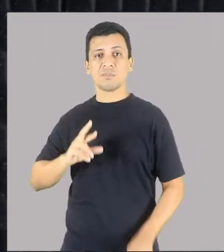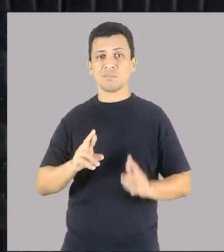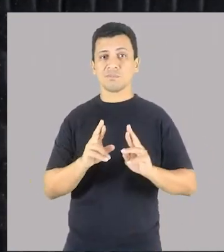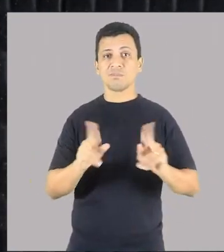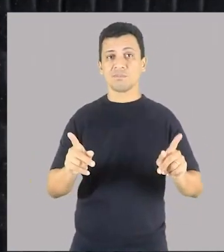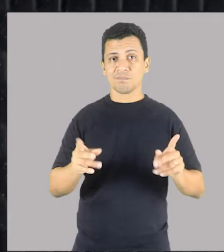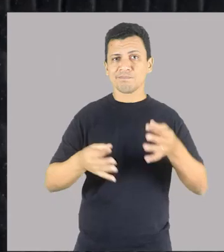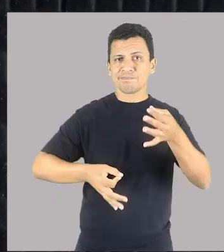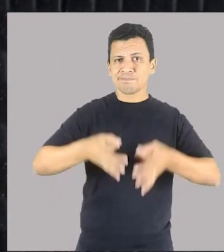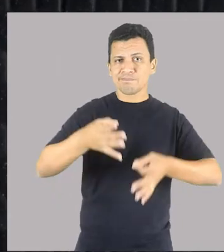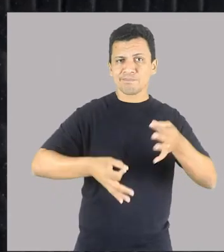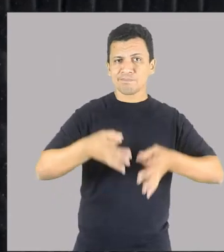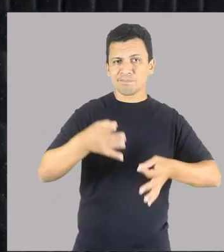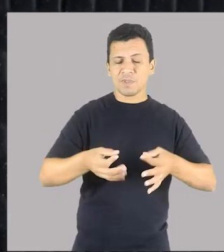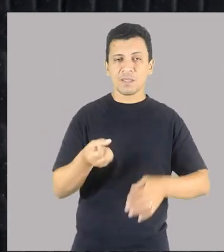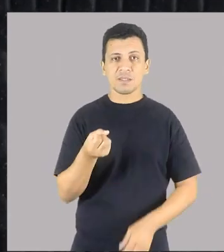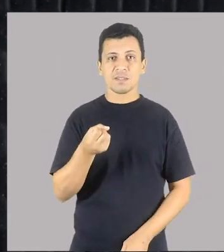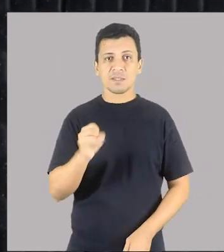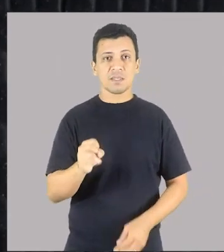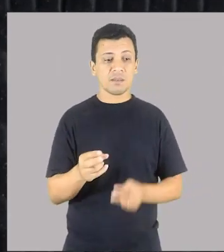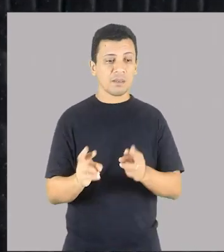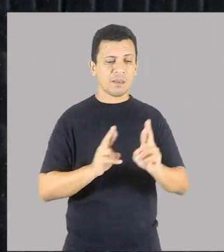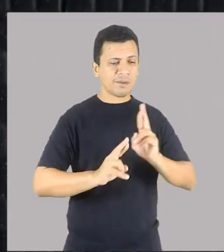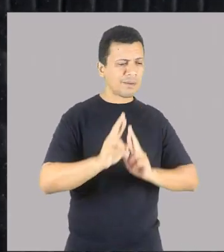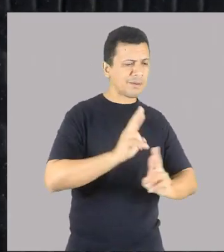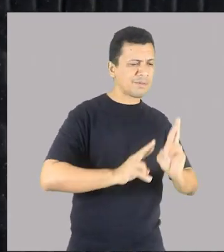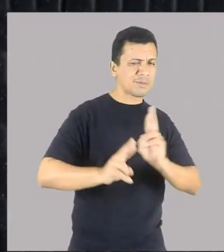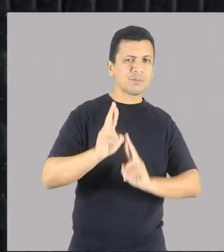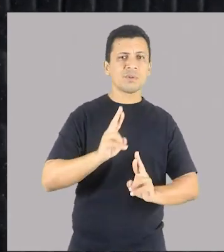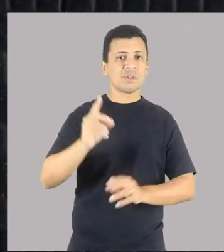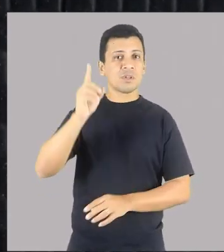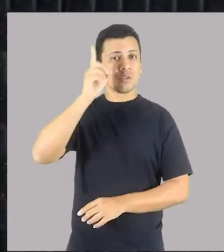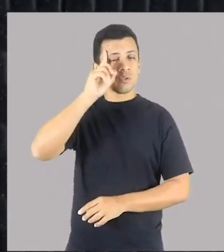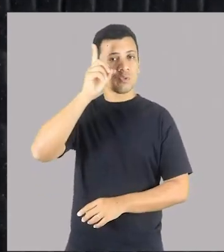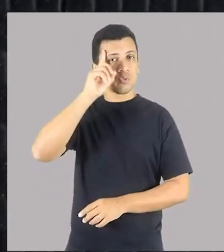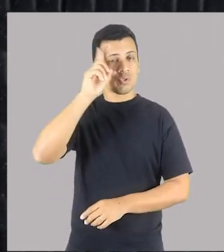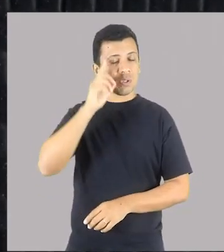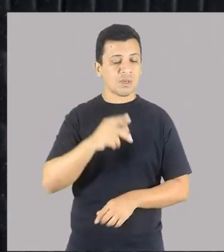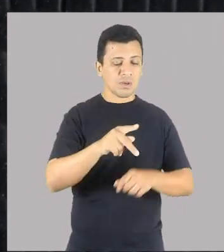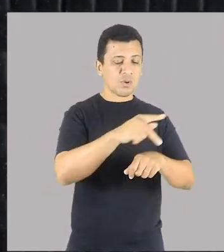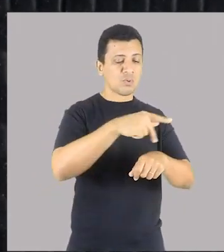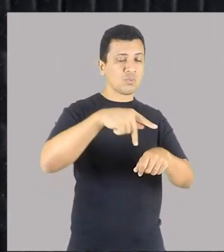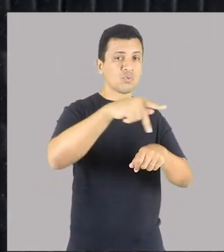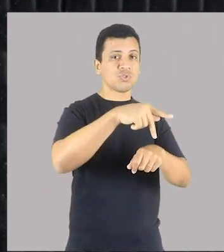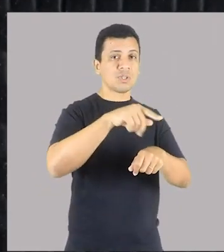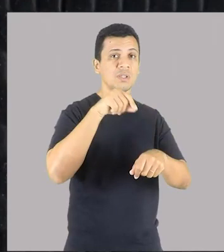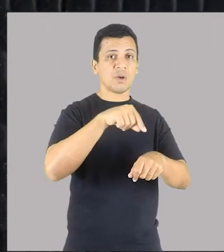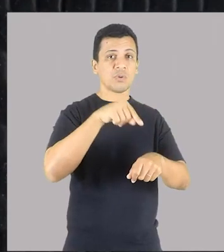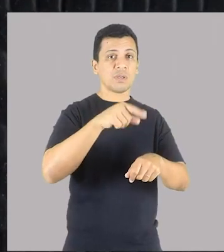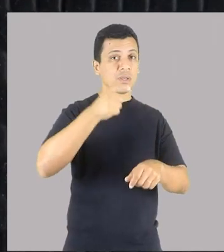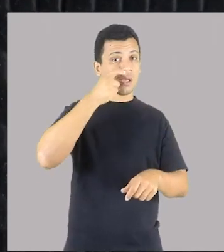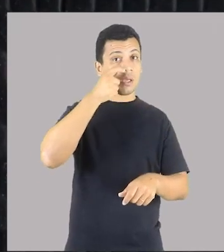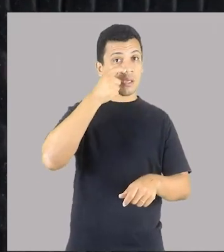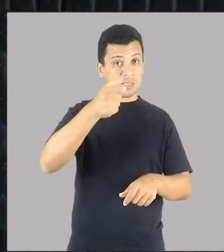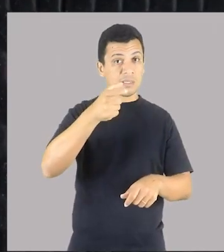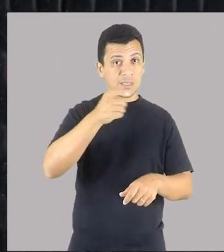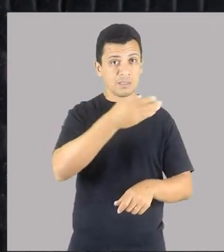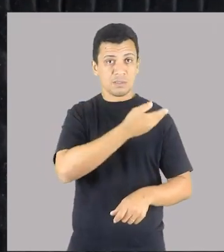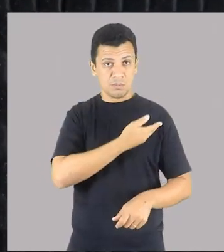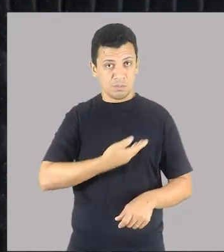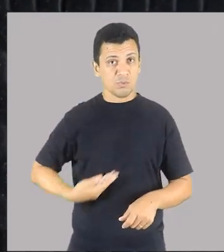observar nas relações cotidianas, o Estado, por resguardar o chamado interesse público,